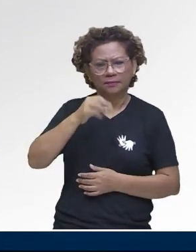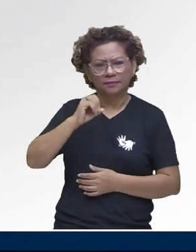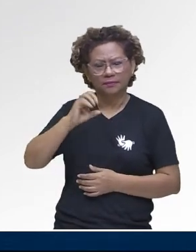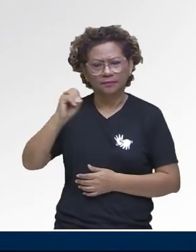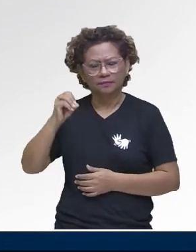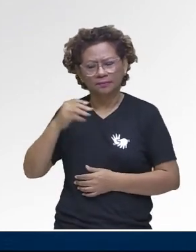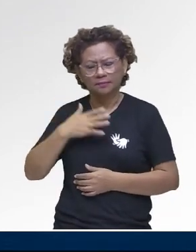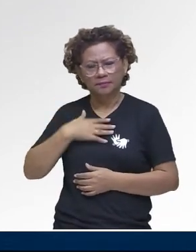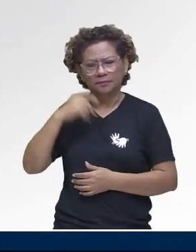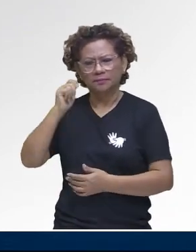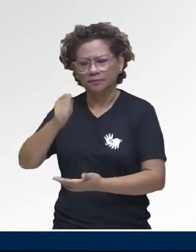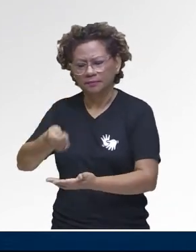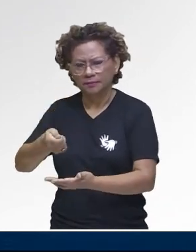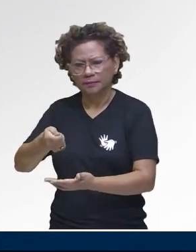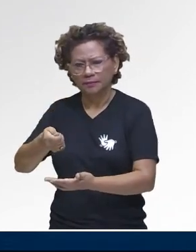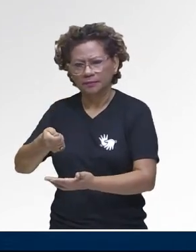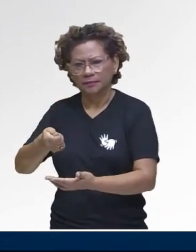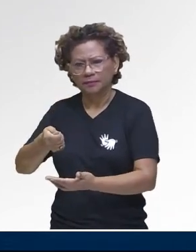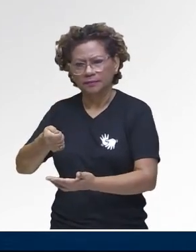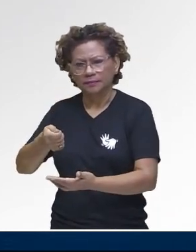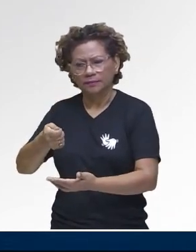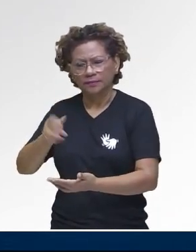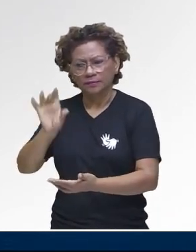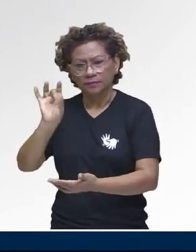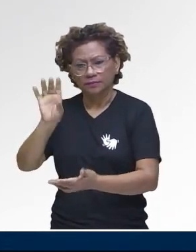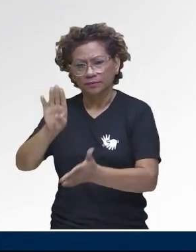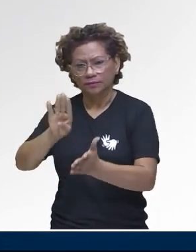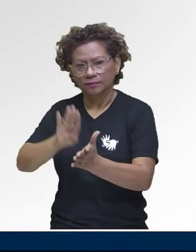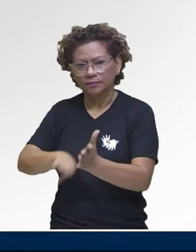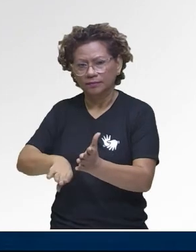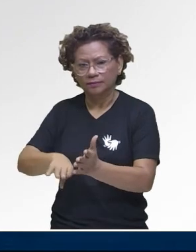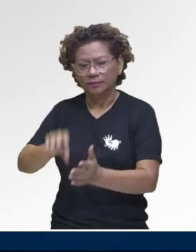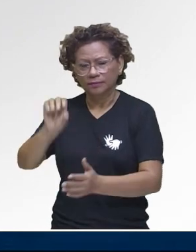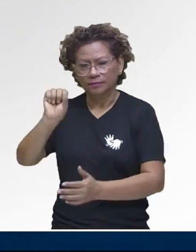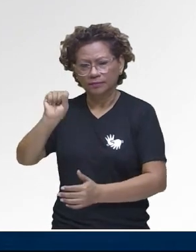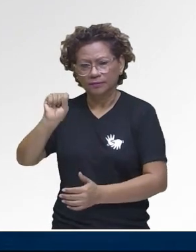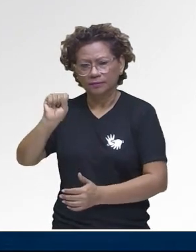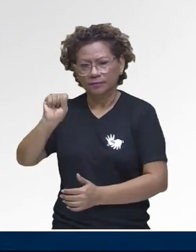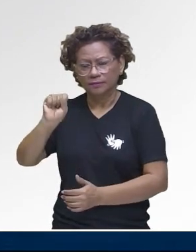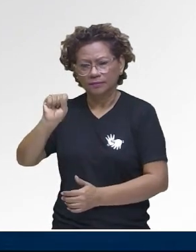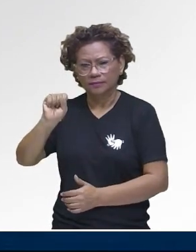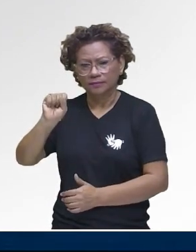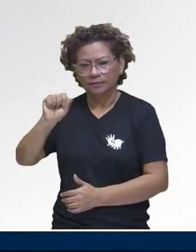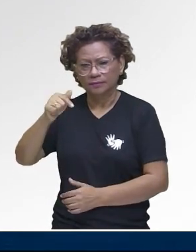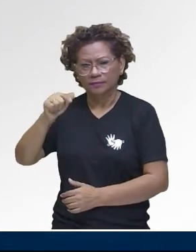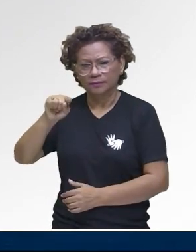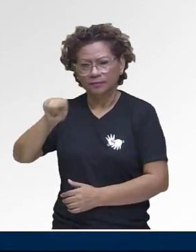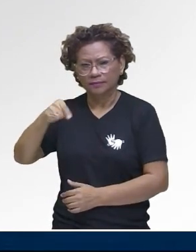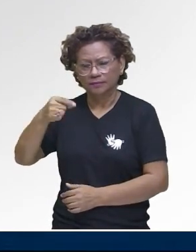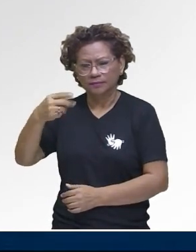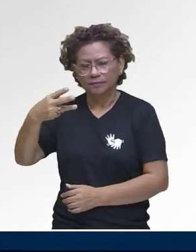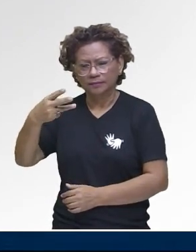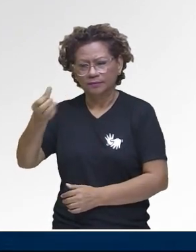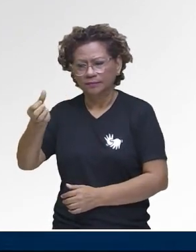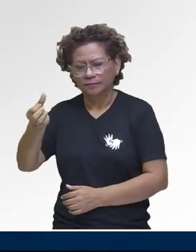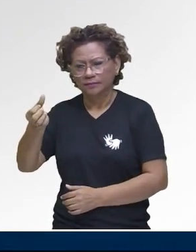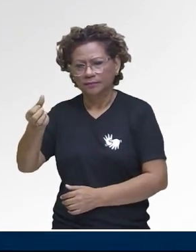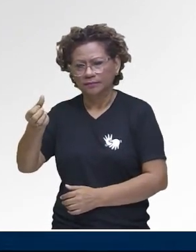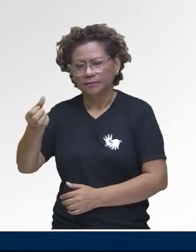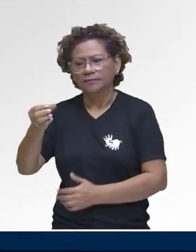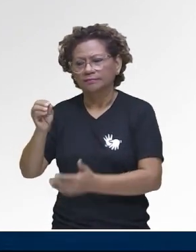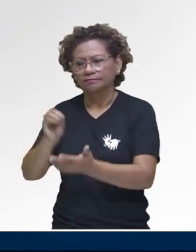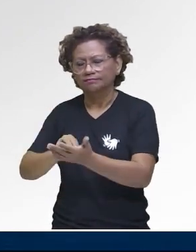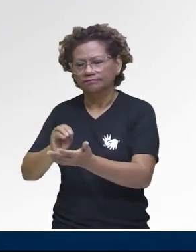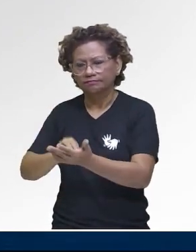né? Então, na interpretação da situação problema, também é tão importante quanto a resolução, né? Então, tem que entender que